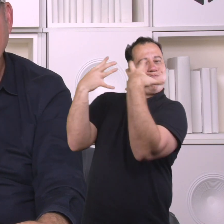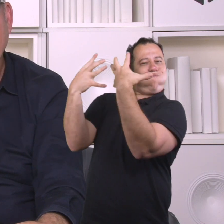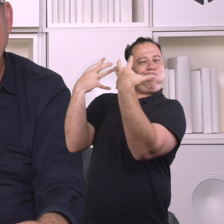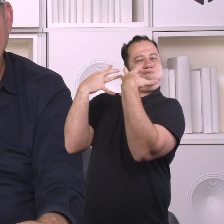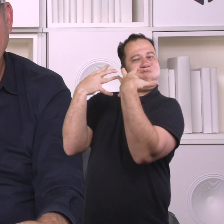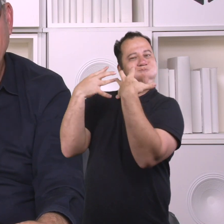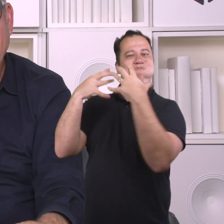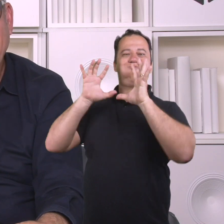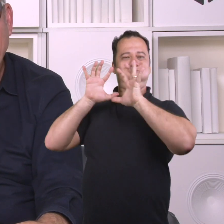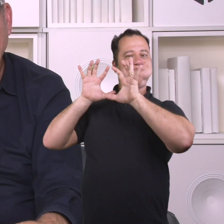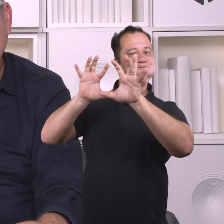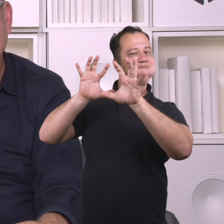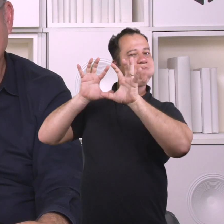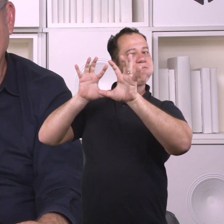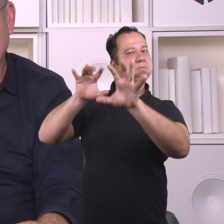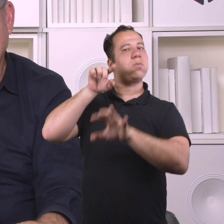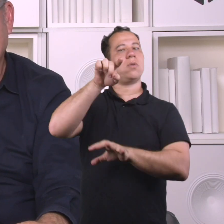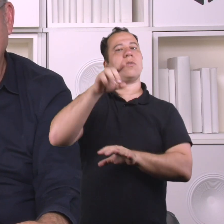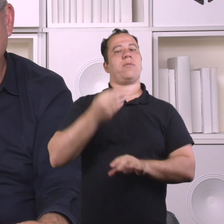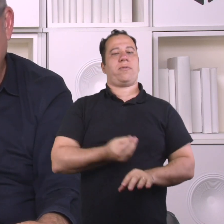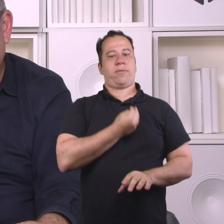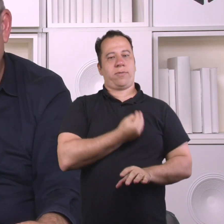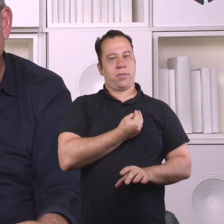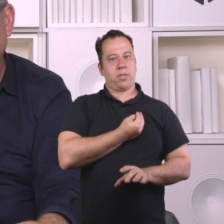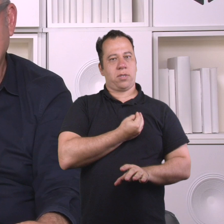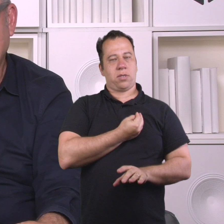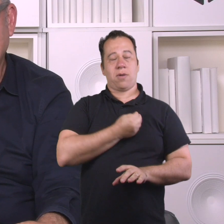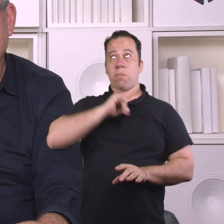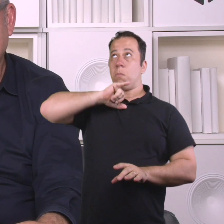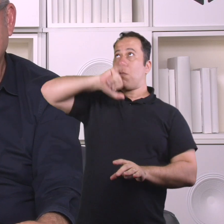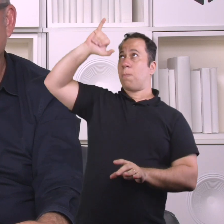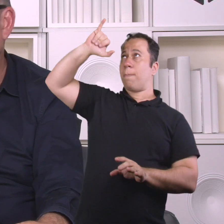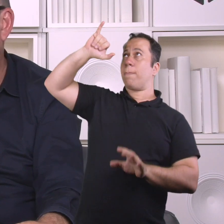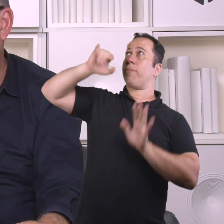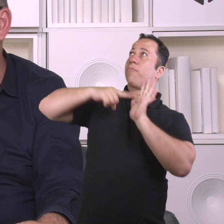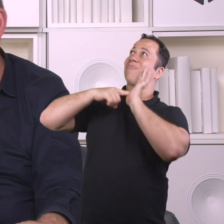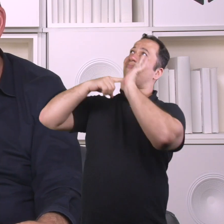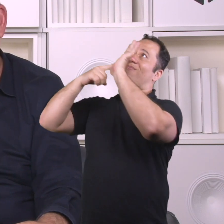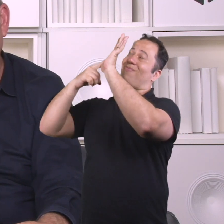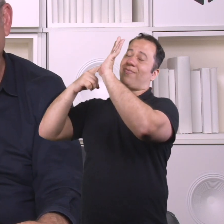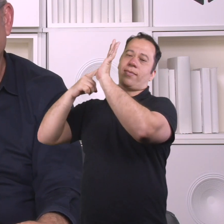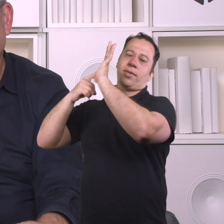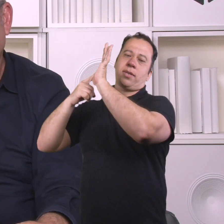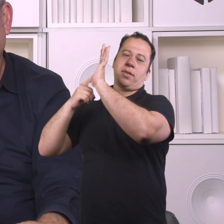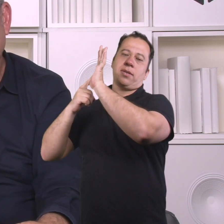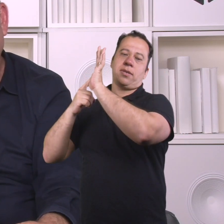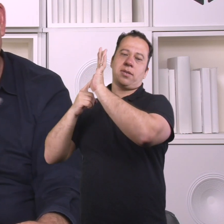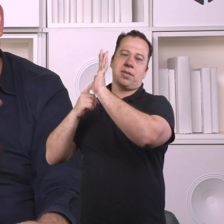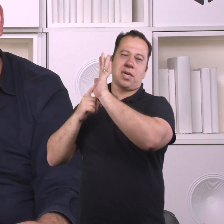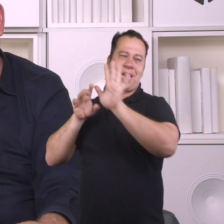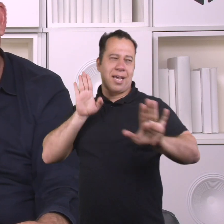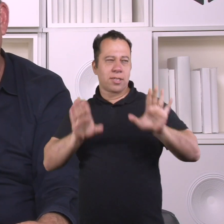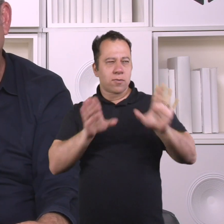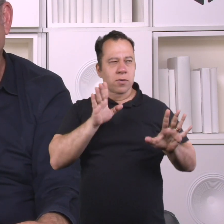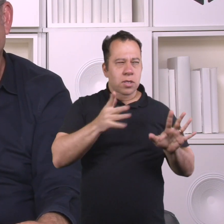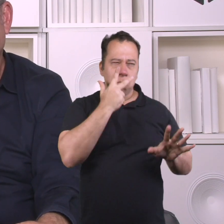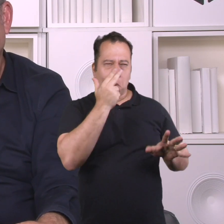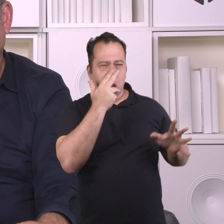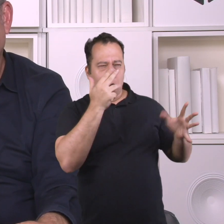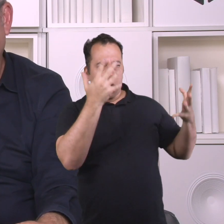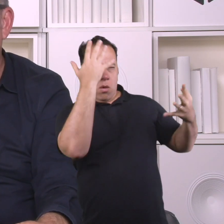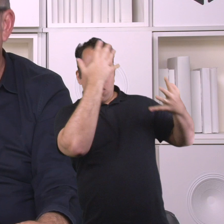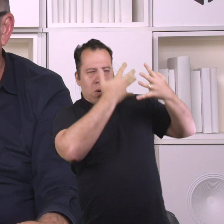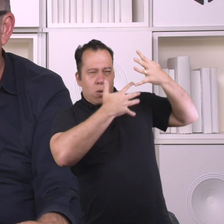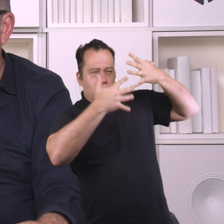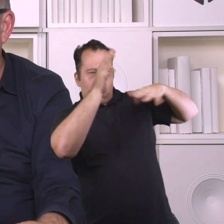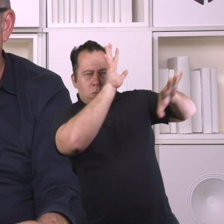olhos serão luz. Enxergue as potestades, elas ficam pela sombra, elas ficam na escuridão.